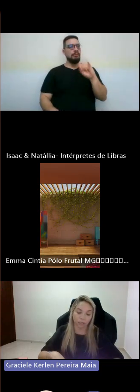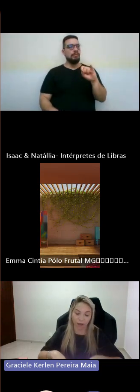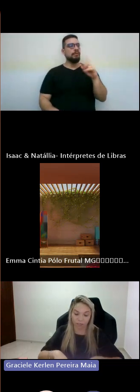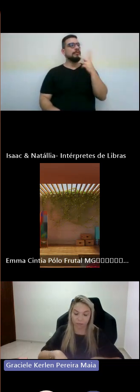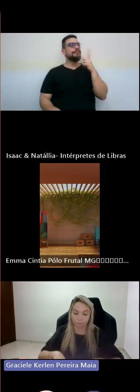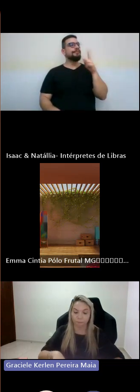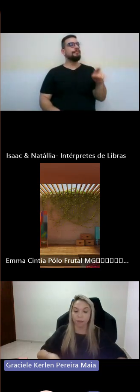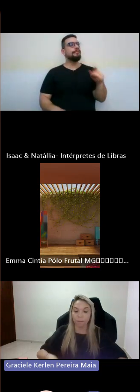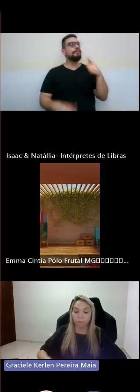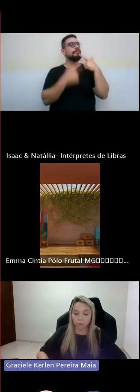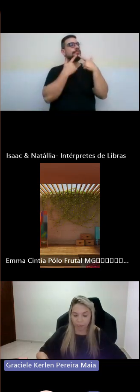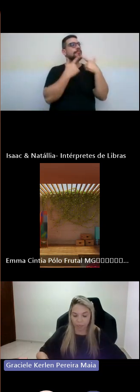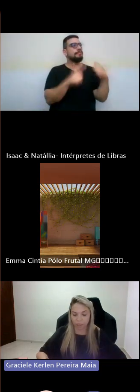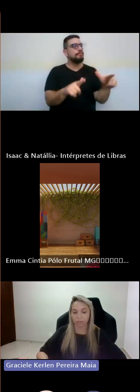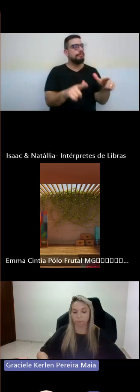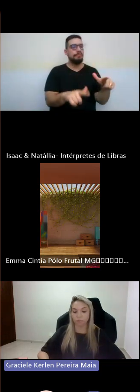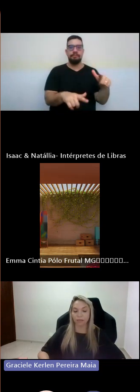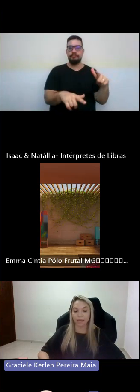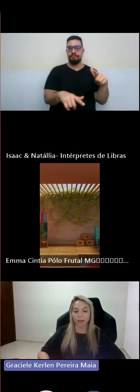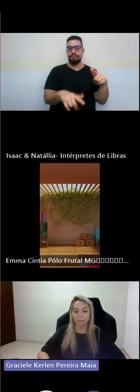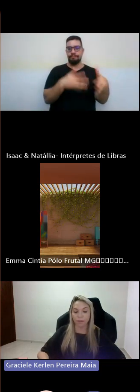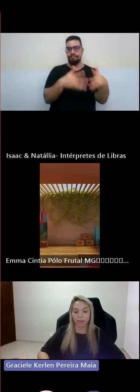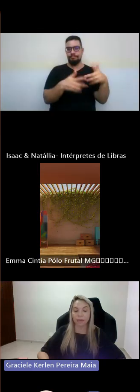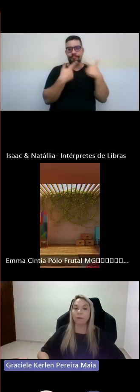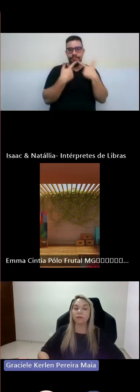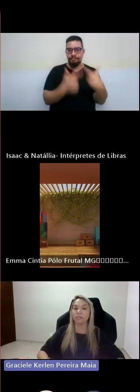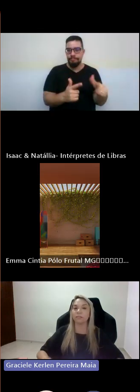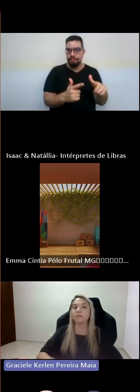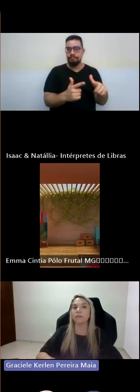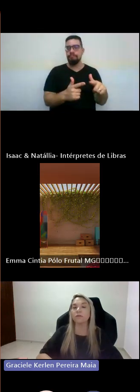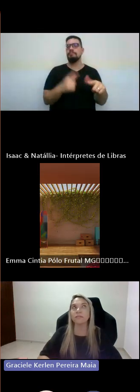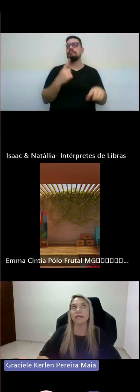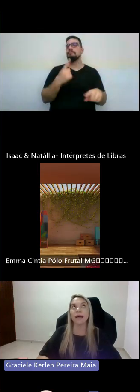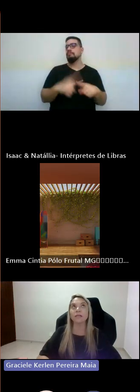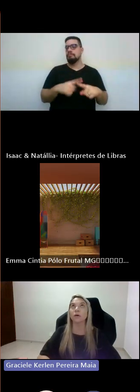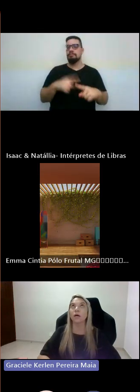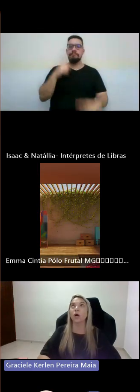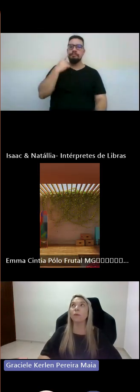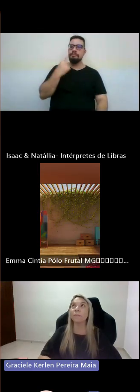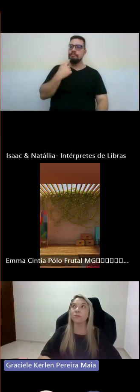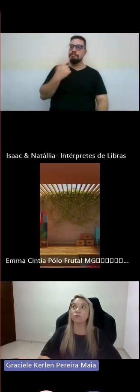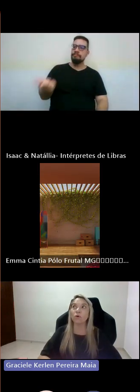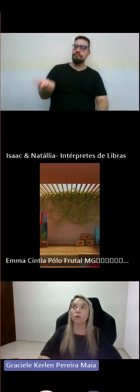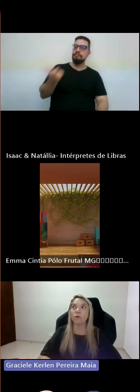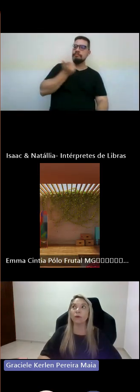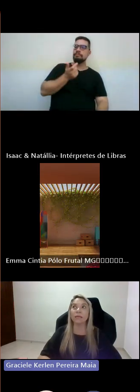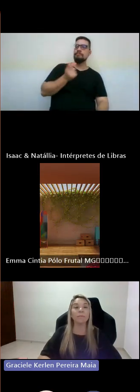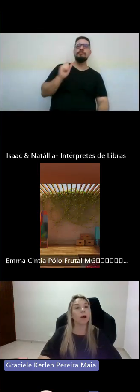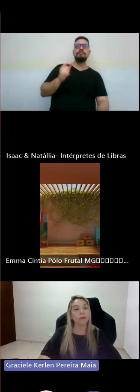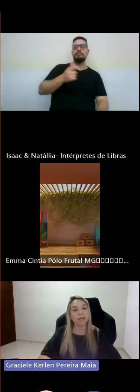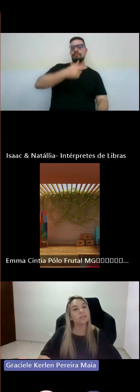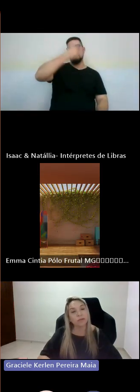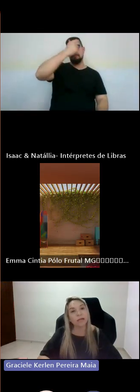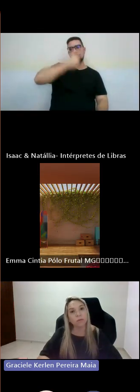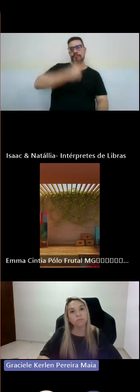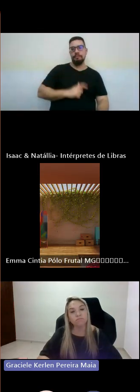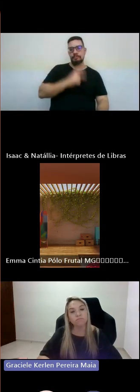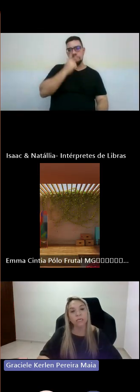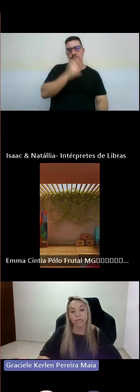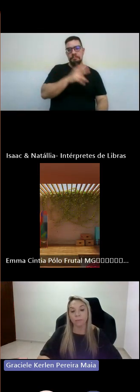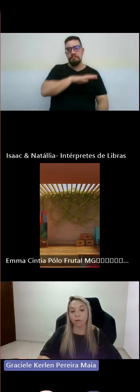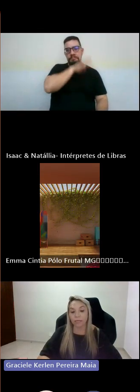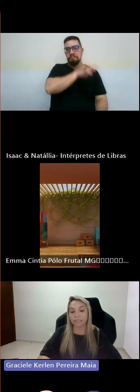de linguagem? Por quê, gente? Porque ele pode, então, ser considerado uma pessoa como um animal